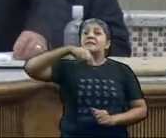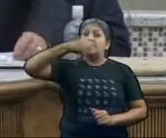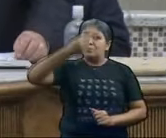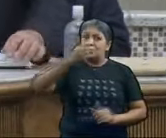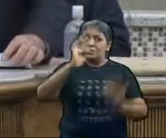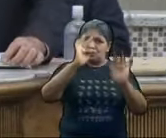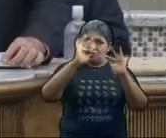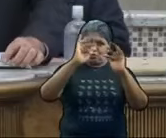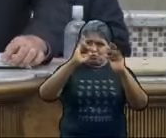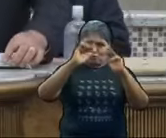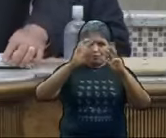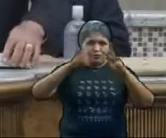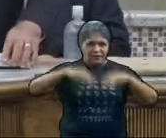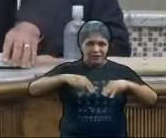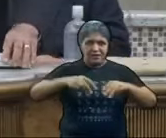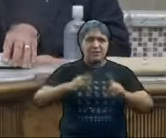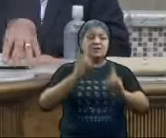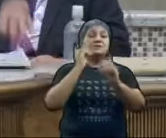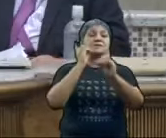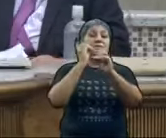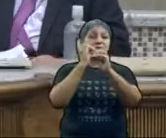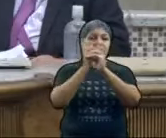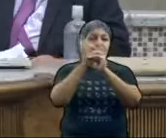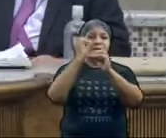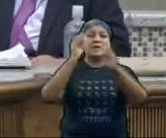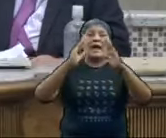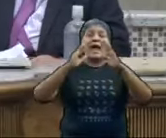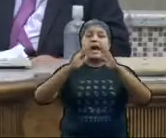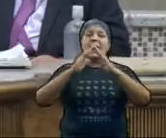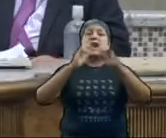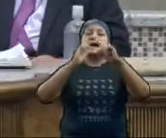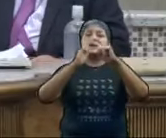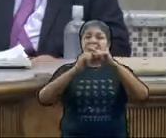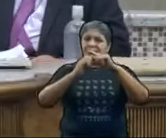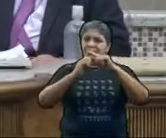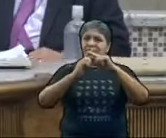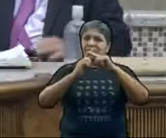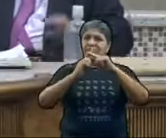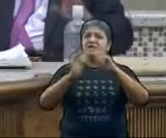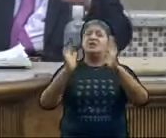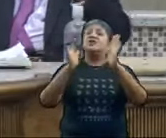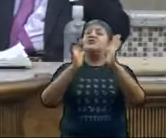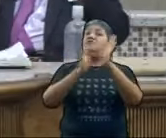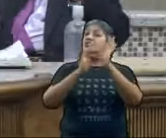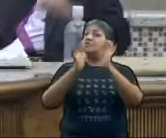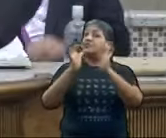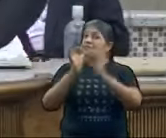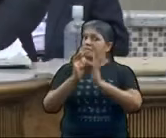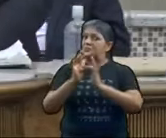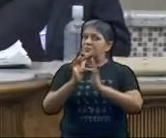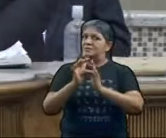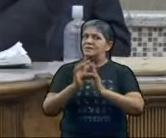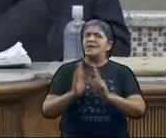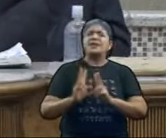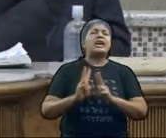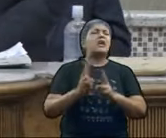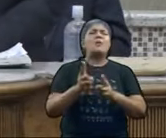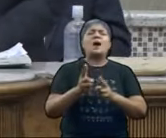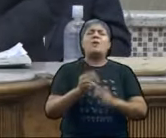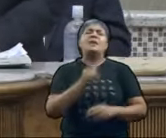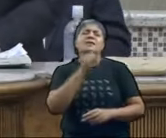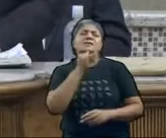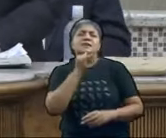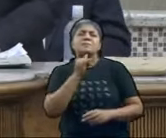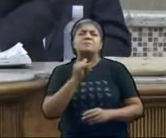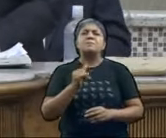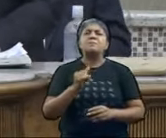igreja e do Senhor Jesus Cristo, que é o grande general deste povo.